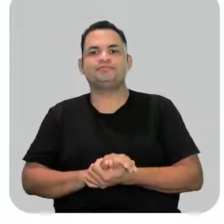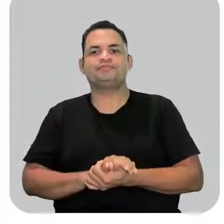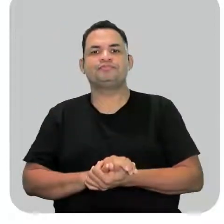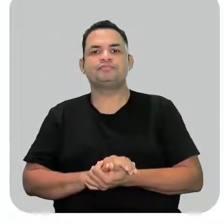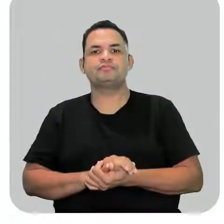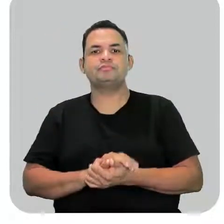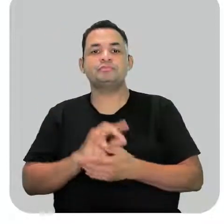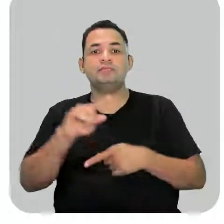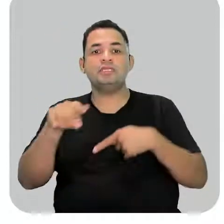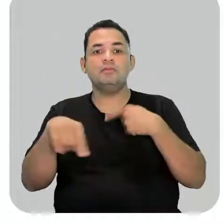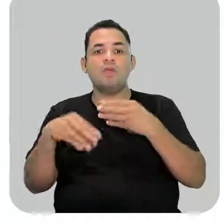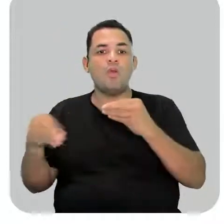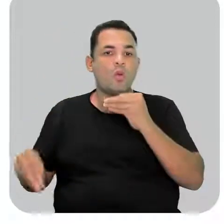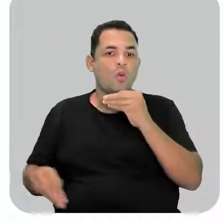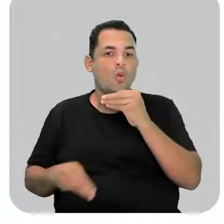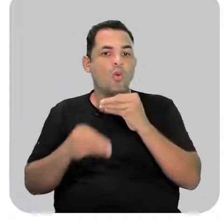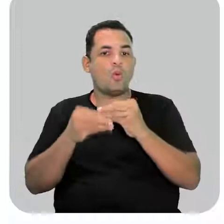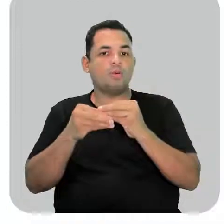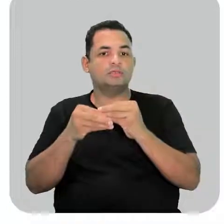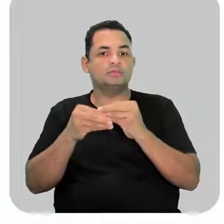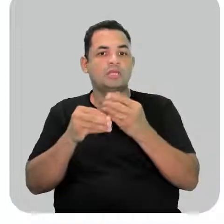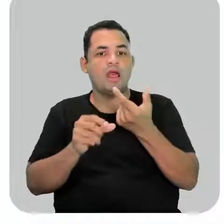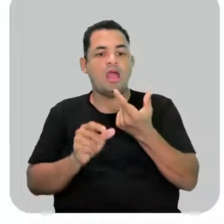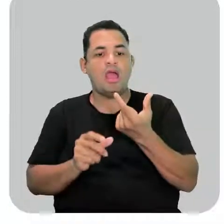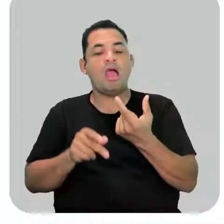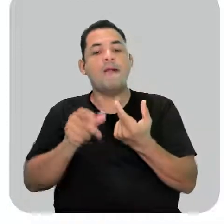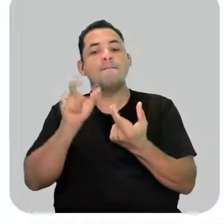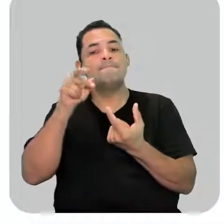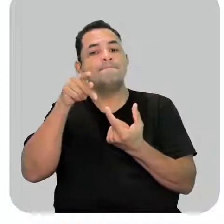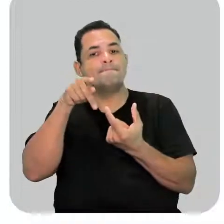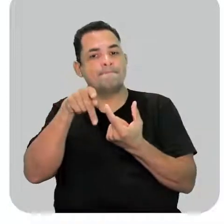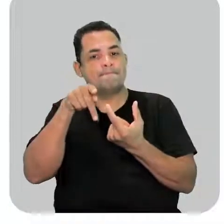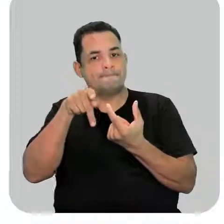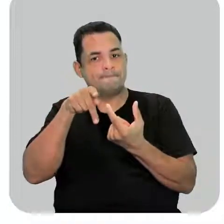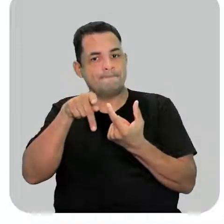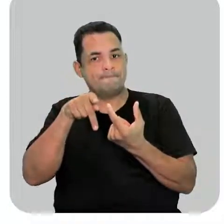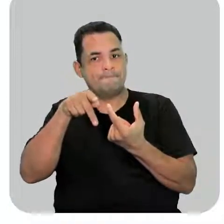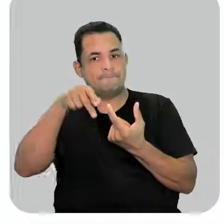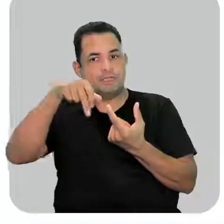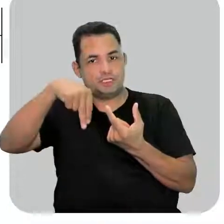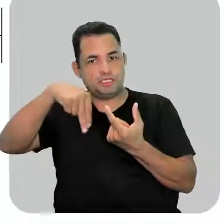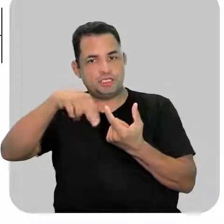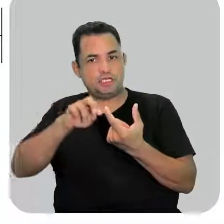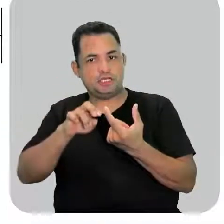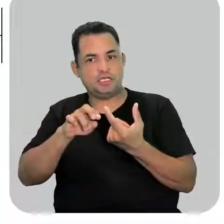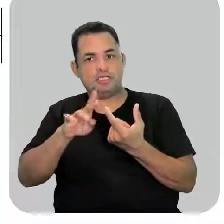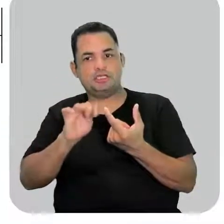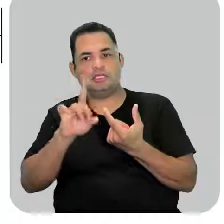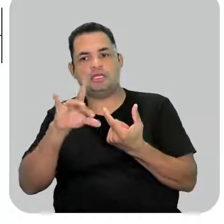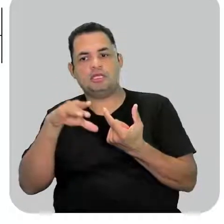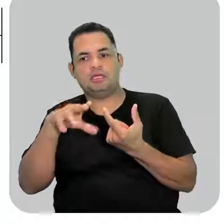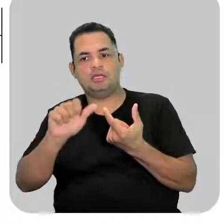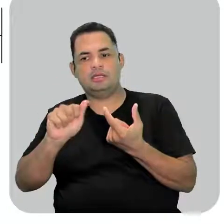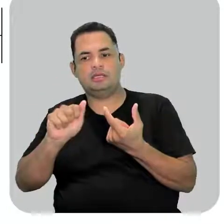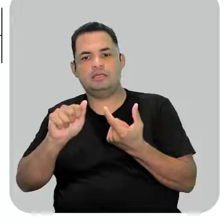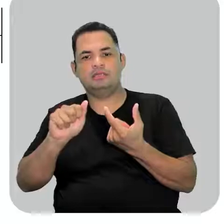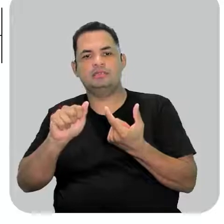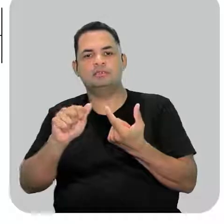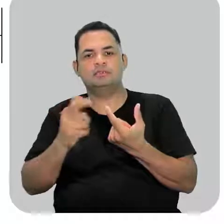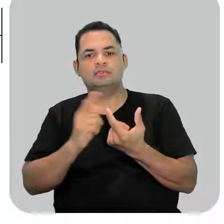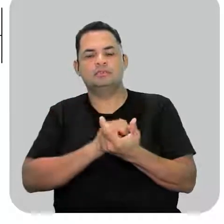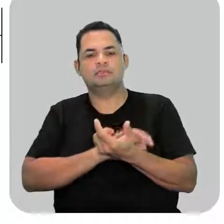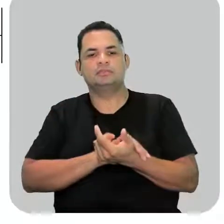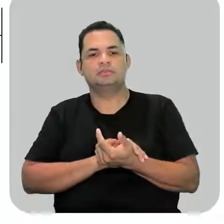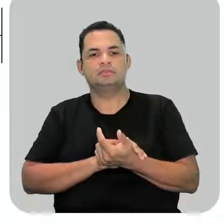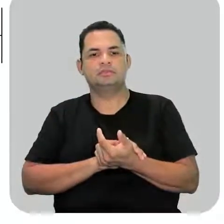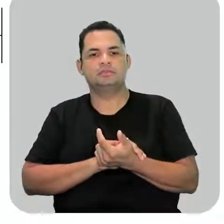depois adiciono o sufixo, ou seja, a terminação nitrila. Olha como é que vai ficar. A